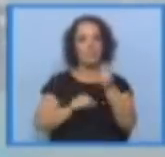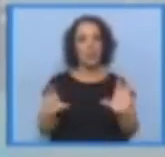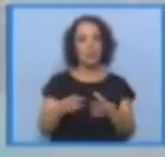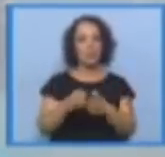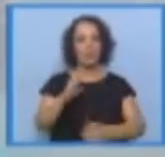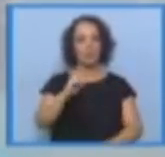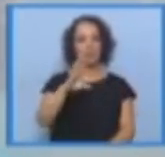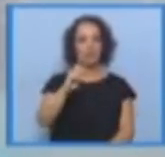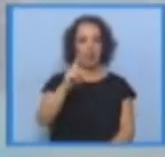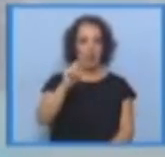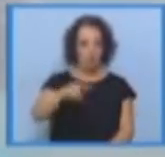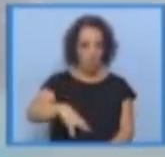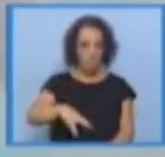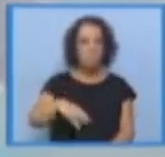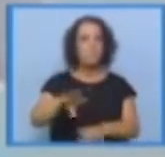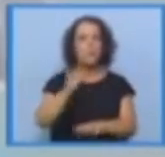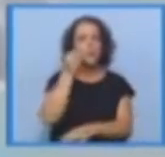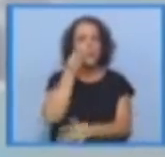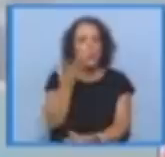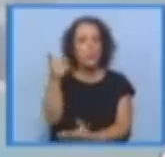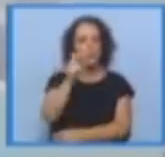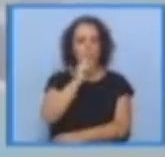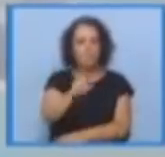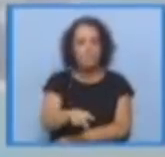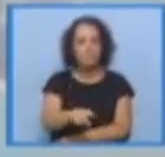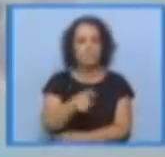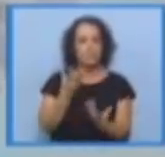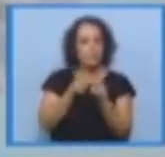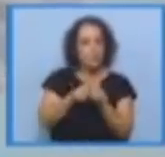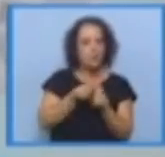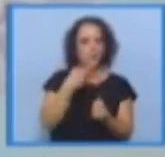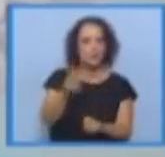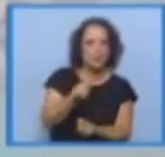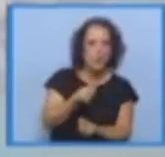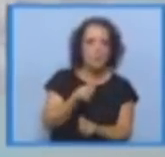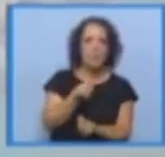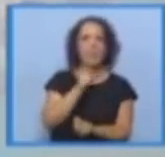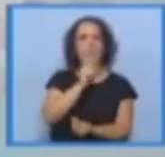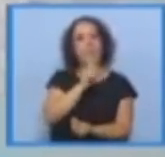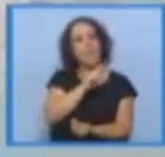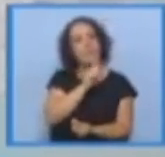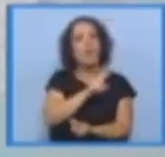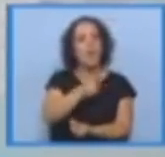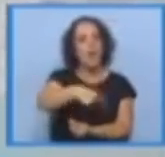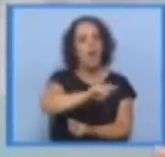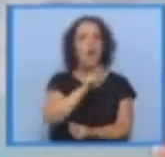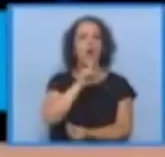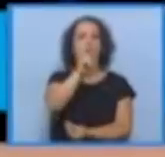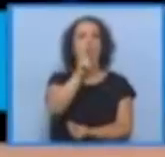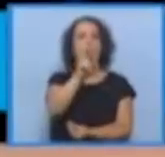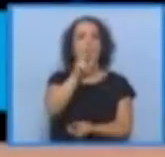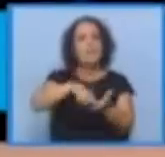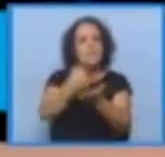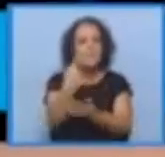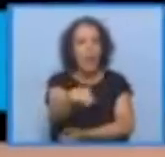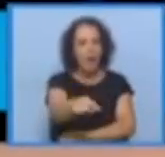Shalom, qual é o segredo para estar com os jovens e conseguir ter respostas para aquilo que eles perguntam? Olha, o